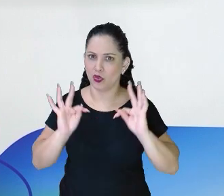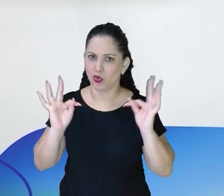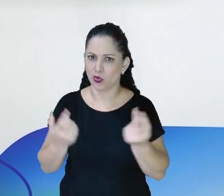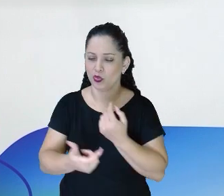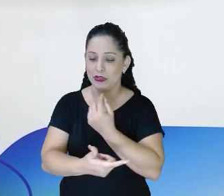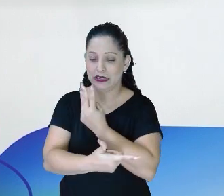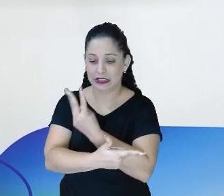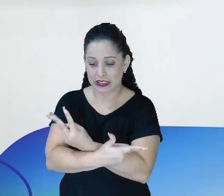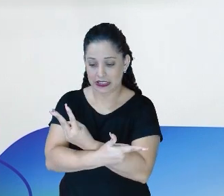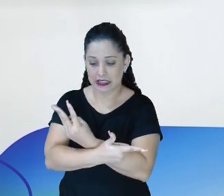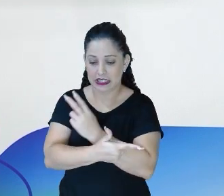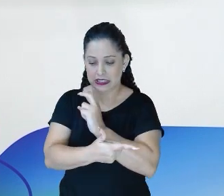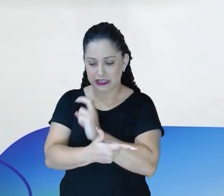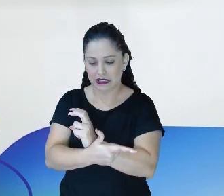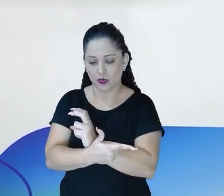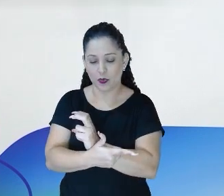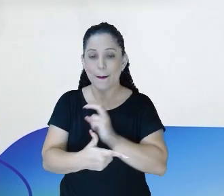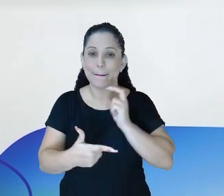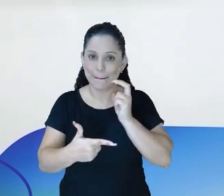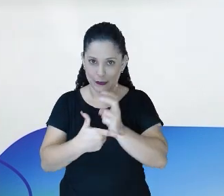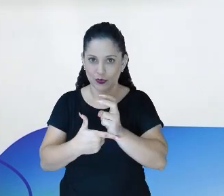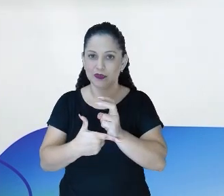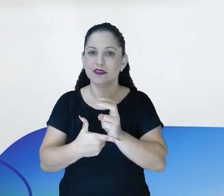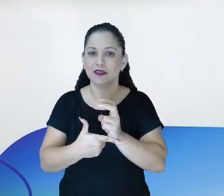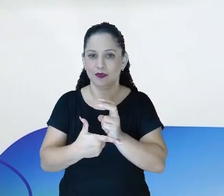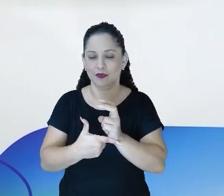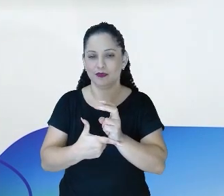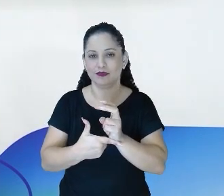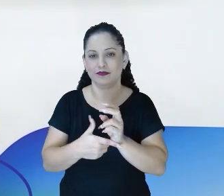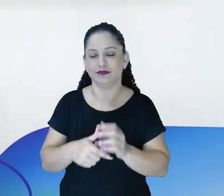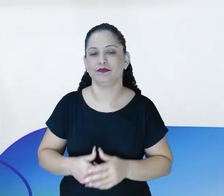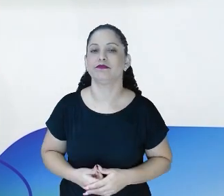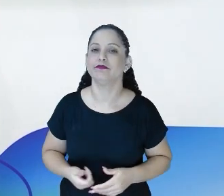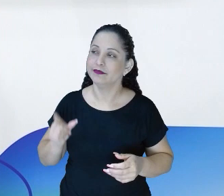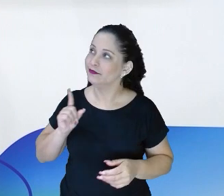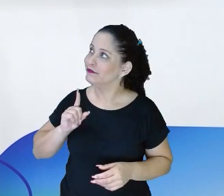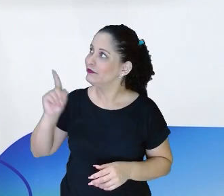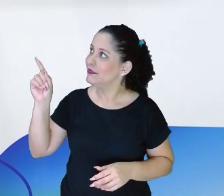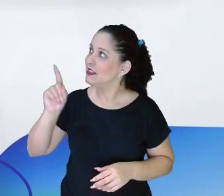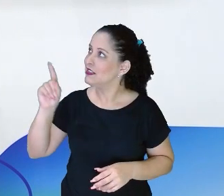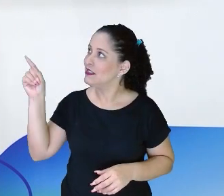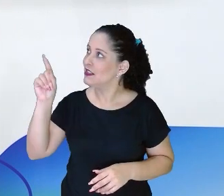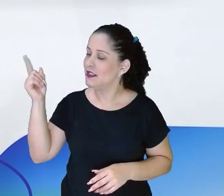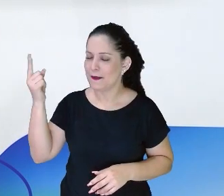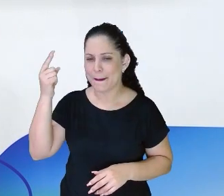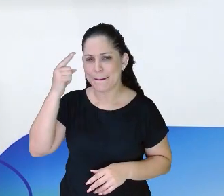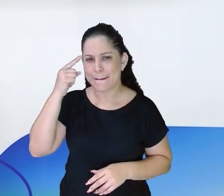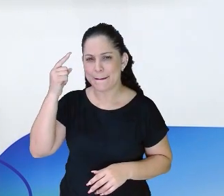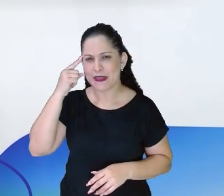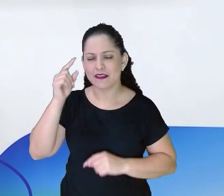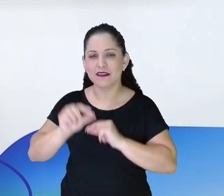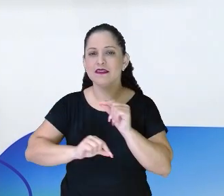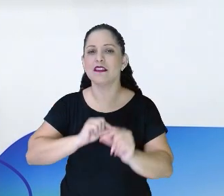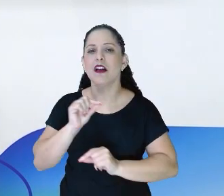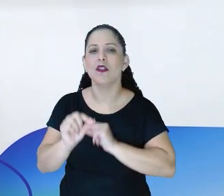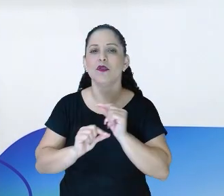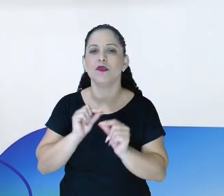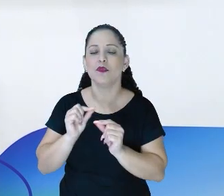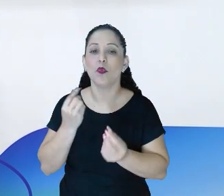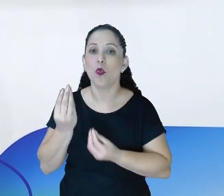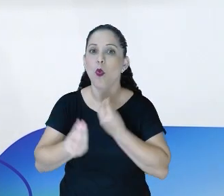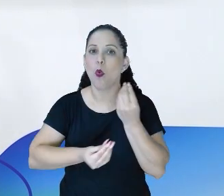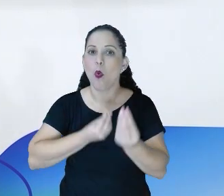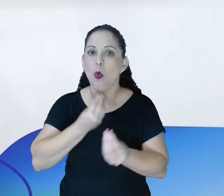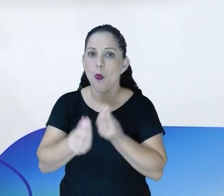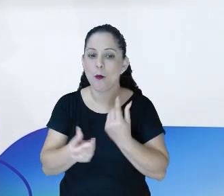o 35 por 5. Nesses casos, a gente já vai pensando numa forma da